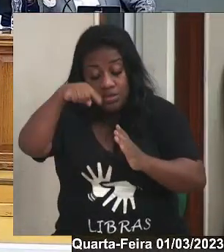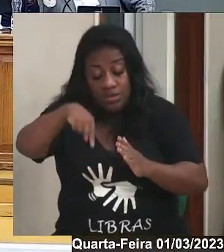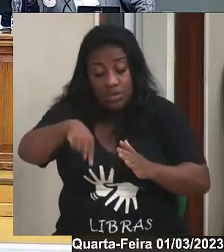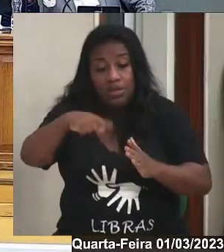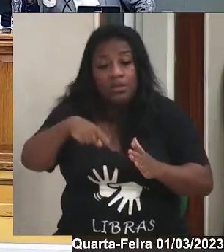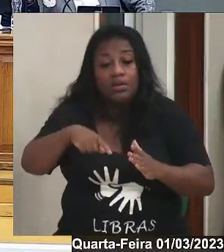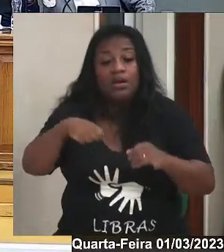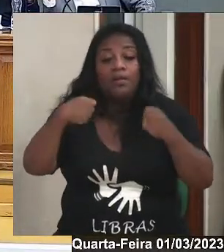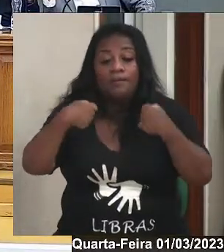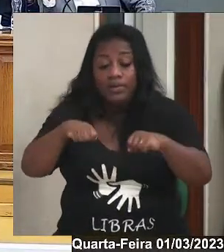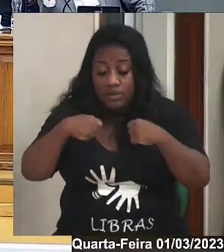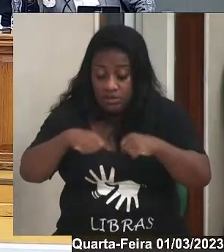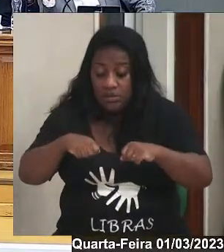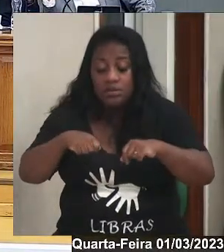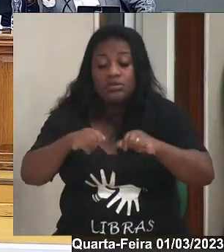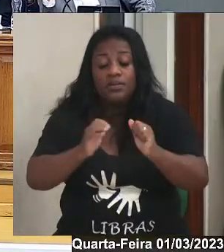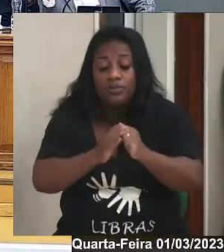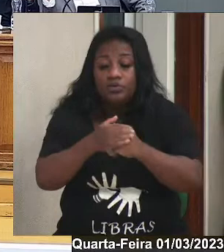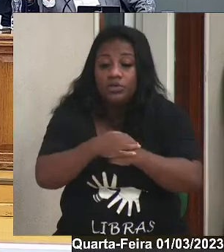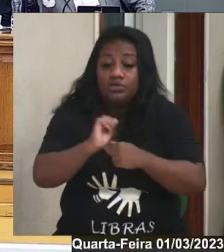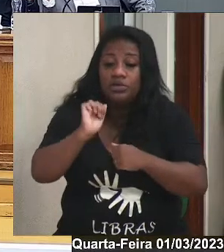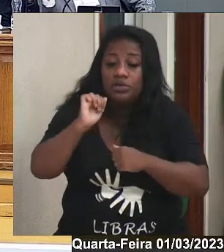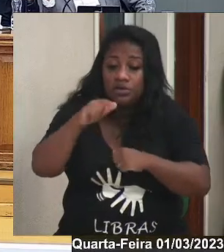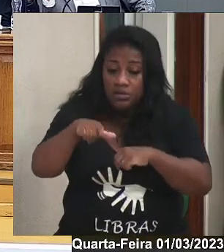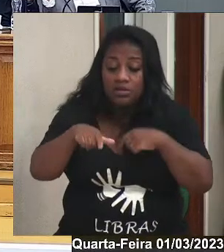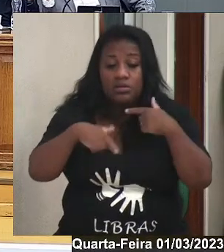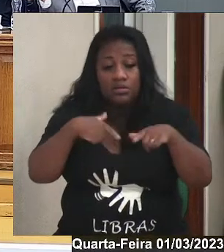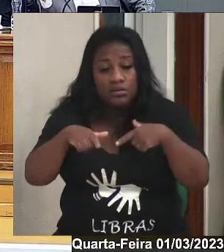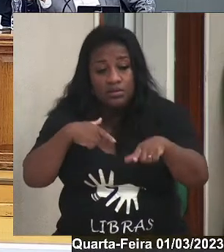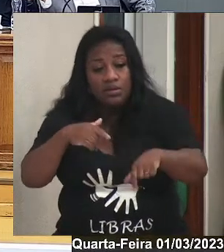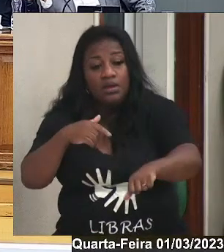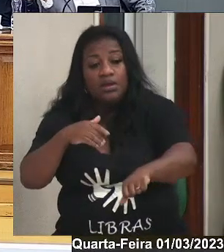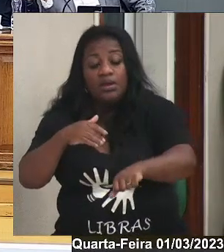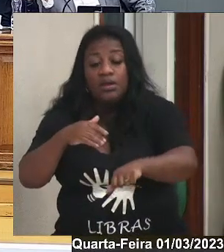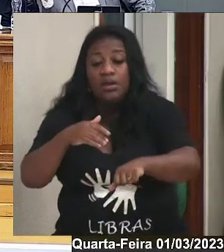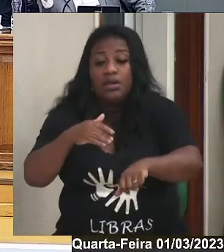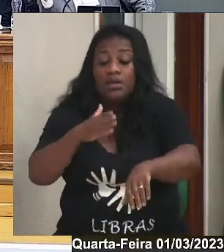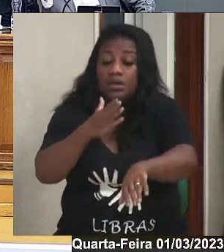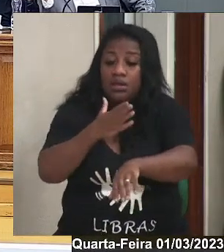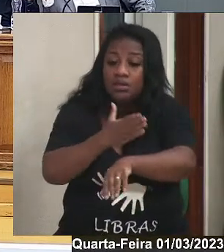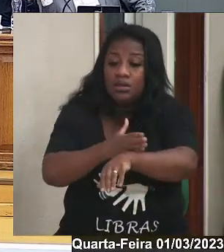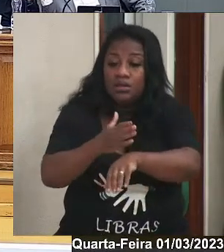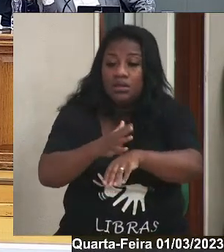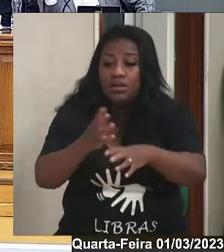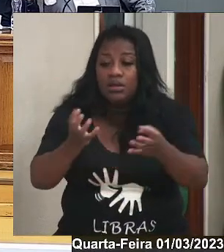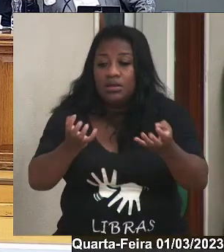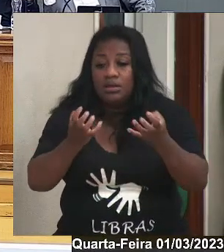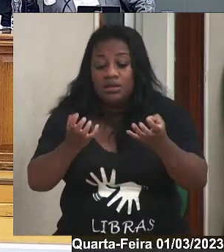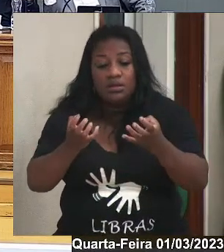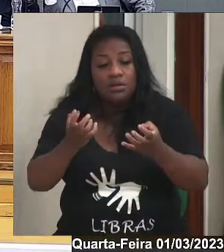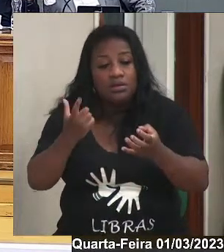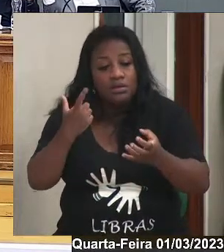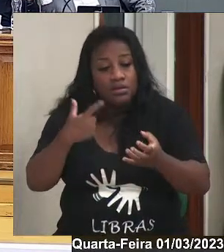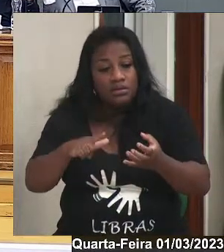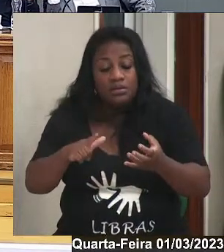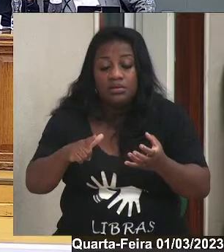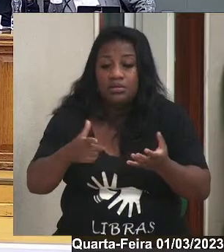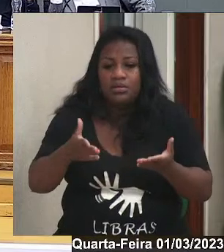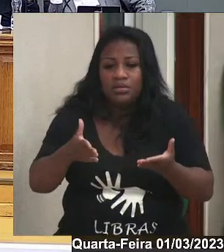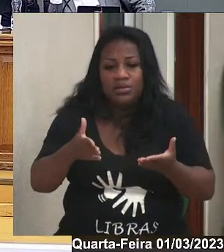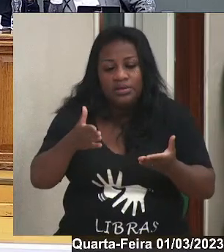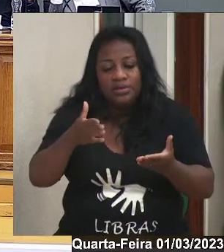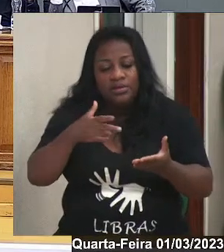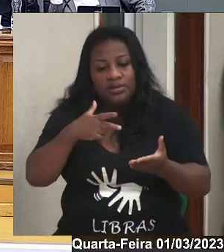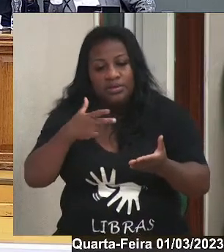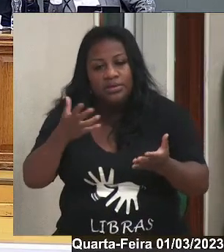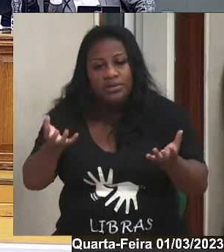fazer 180 horas anuais de reciclagem de forma obrigatória. Mais uma vez, o vereador vem aqui falar